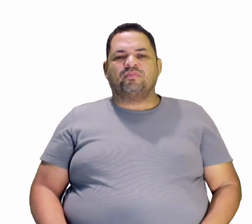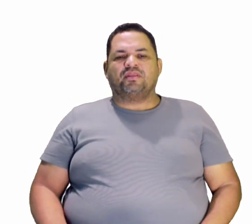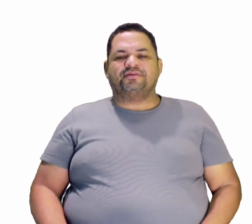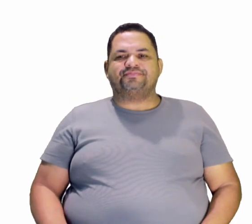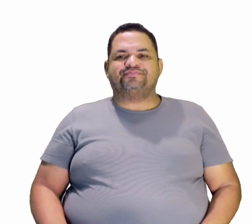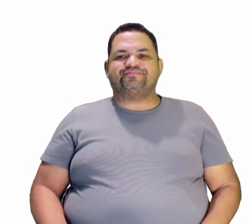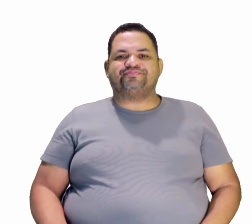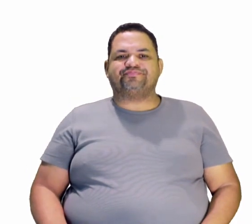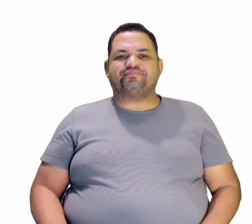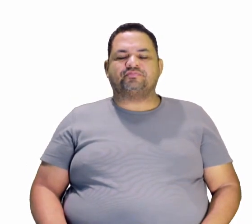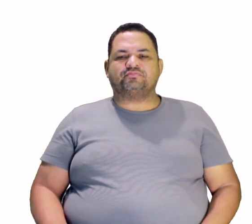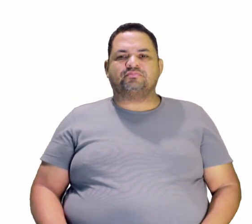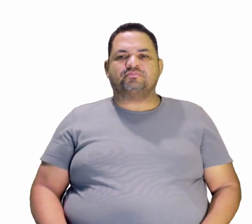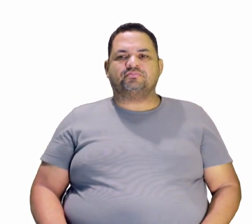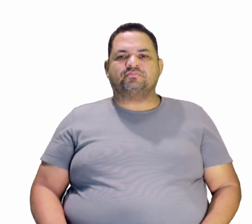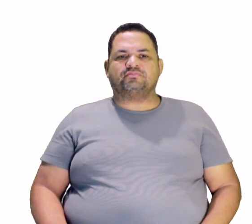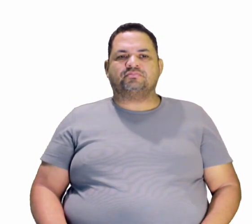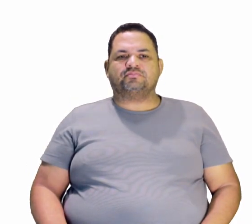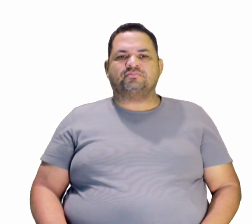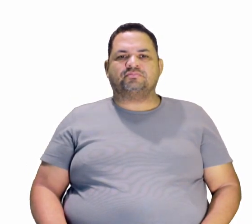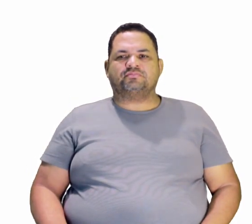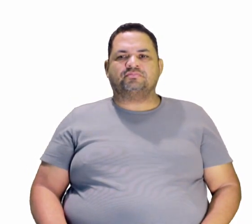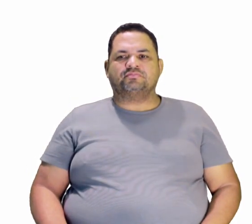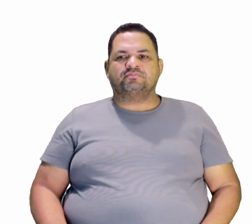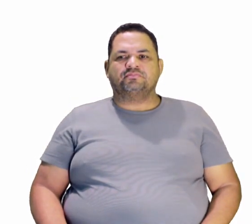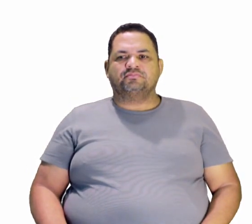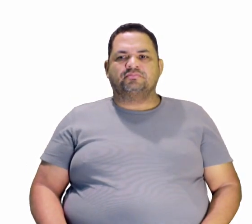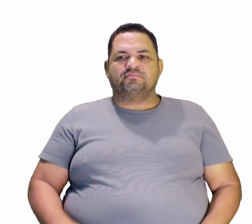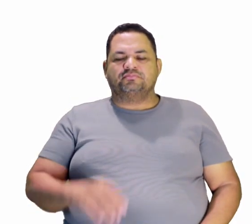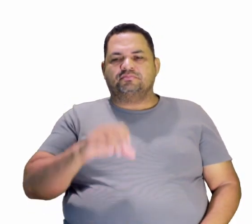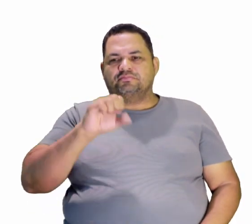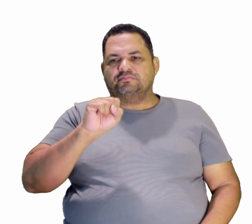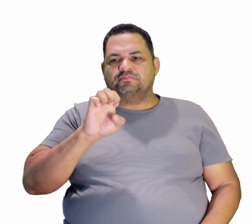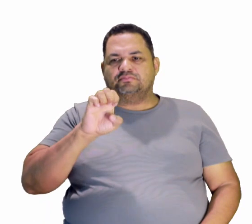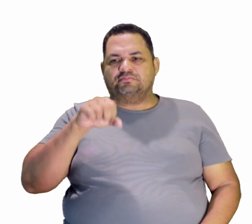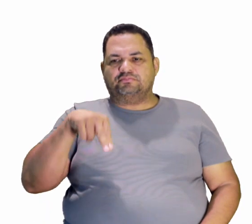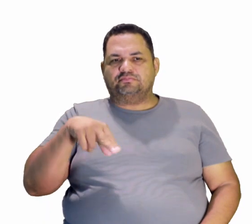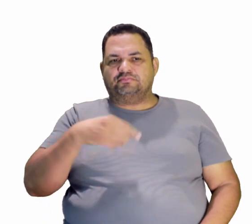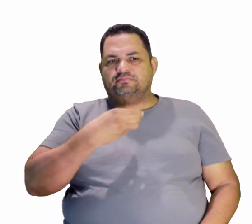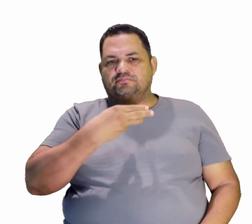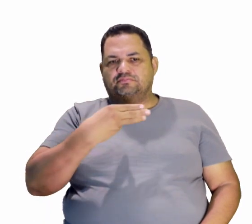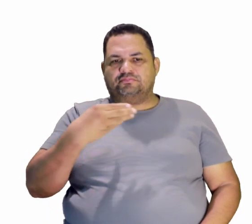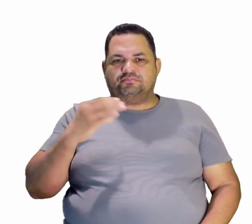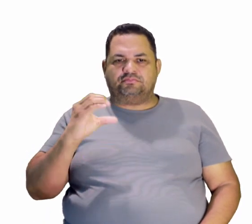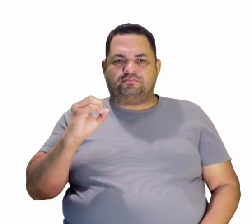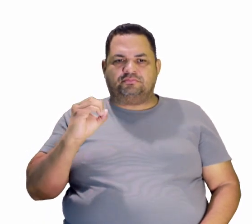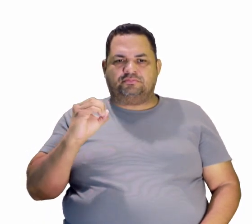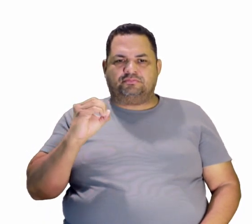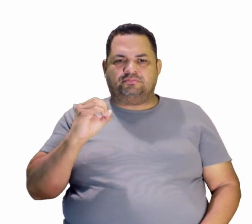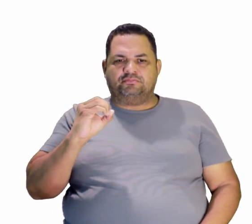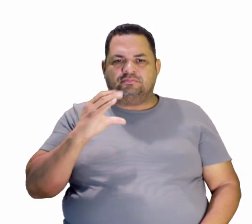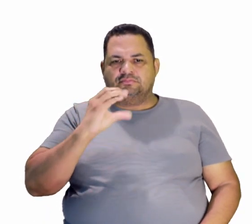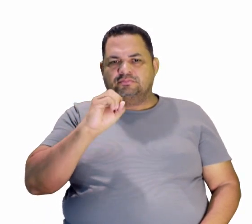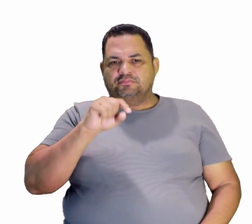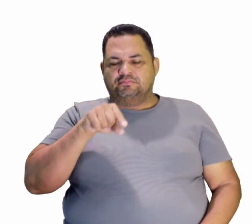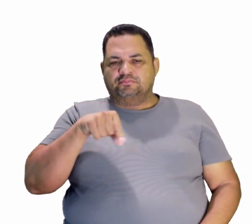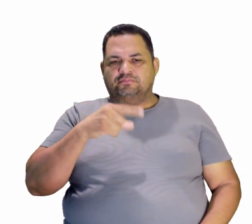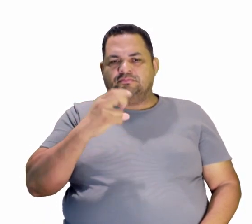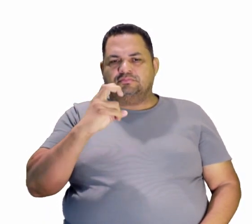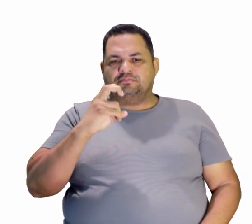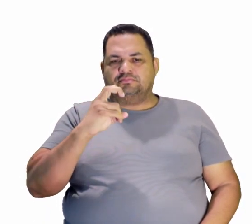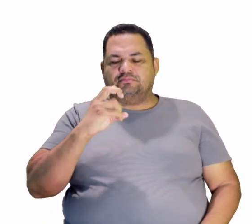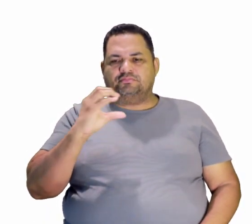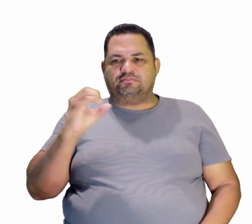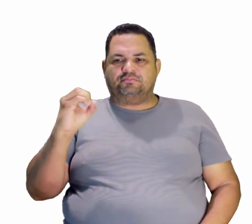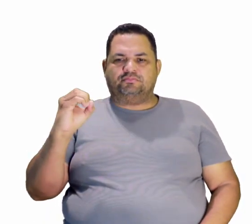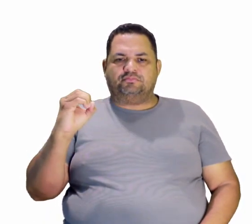cosseno de 30, seno de 30, tá aqui, ó. O seno de 30 graus foi dado como 0,5, que é 1 sobre 2, na